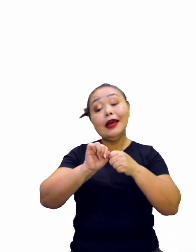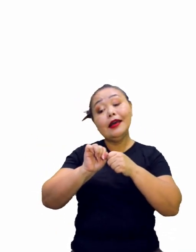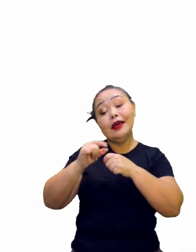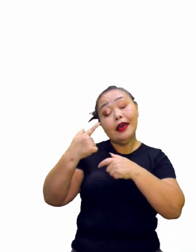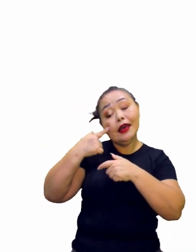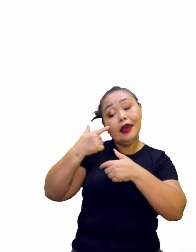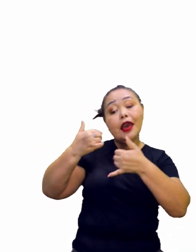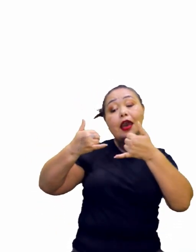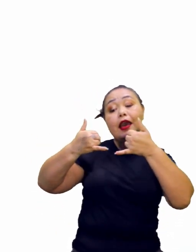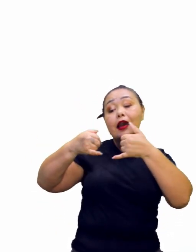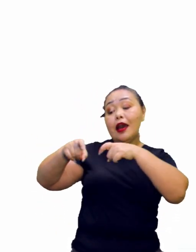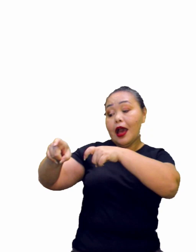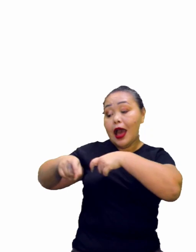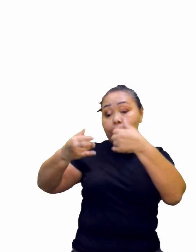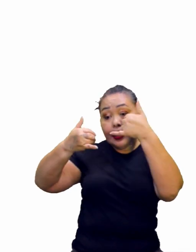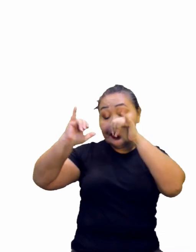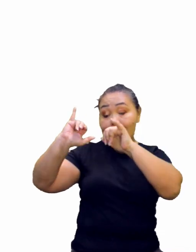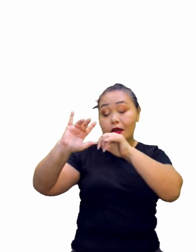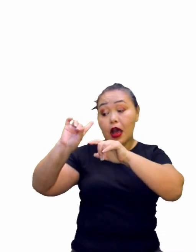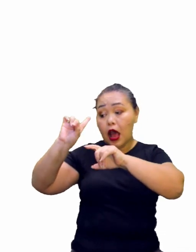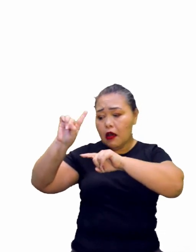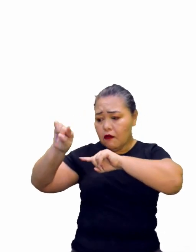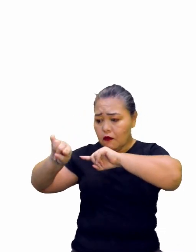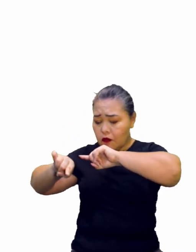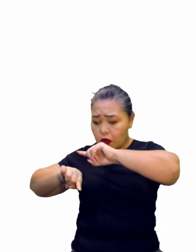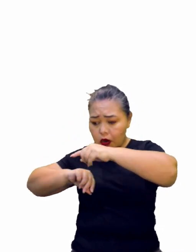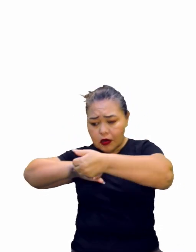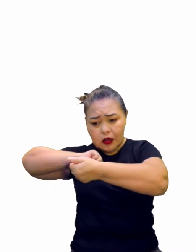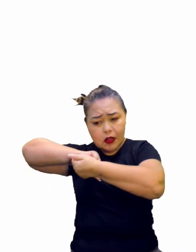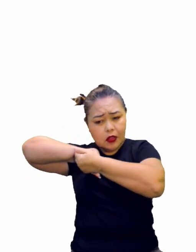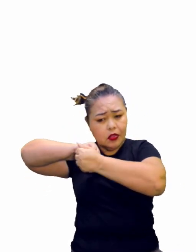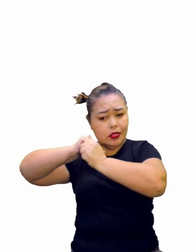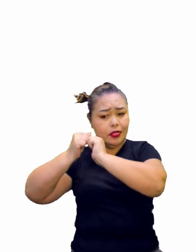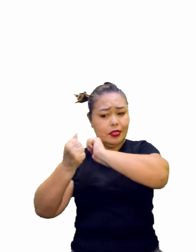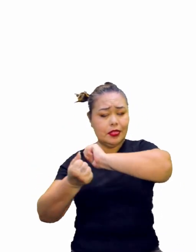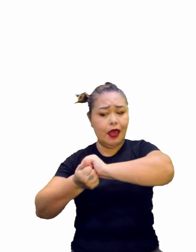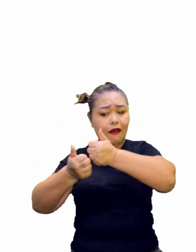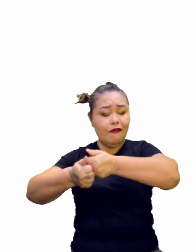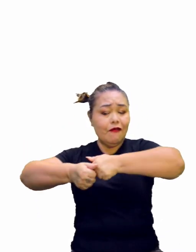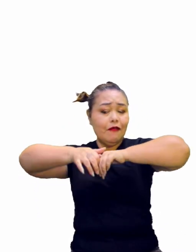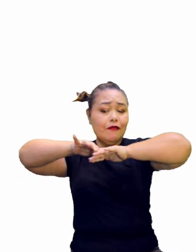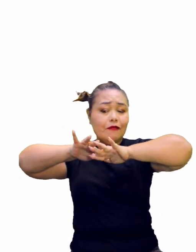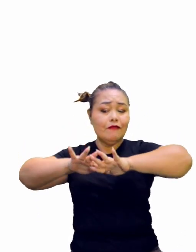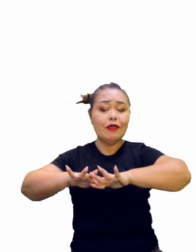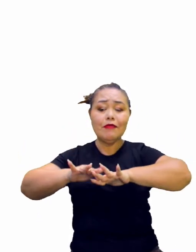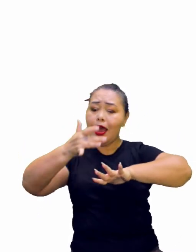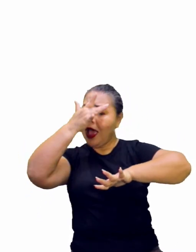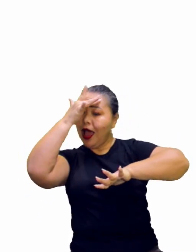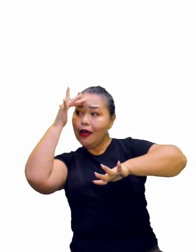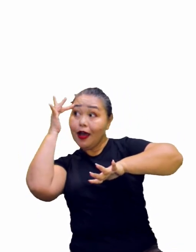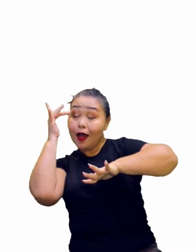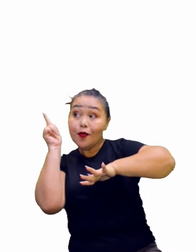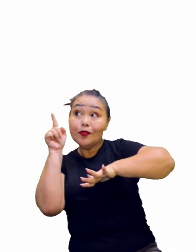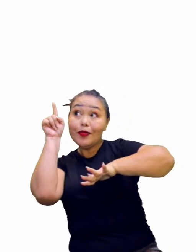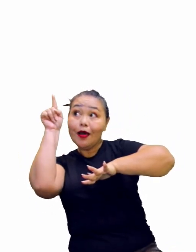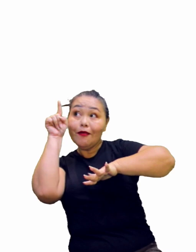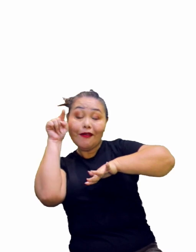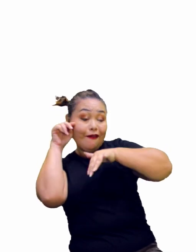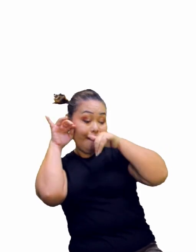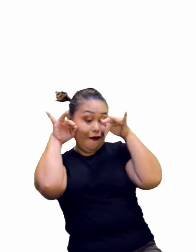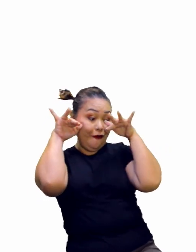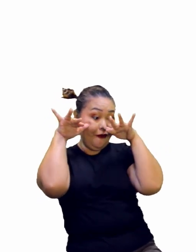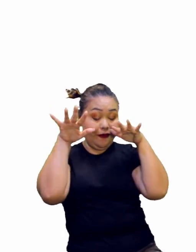agropecuárias que foram forjadas, consolidadas pela migração de indivíduos de